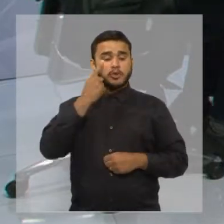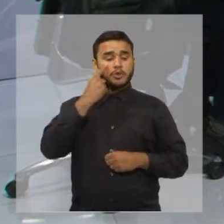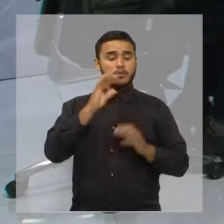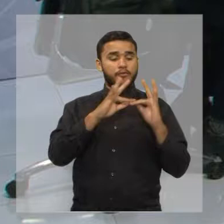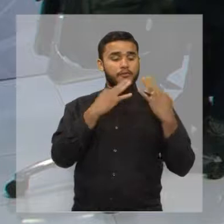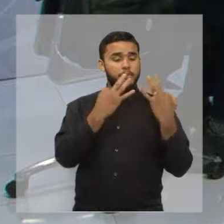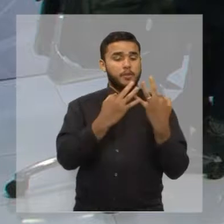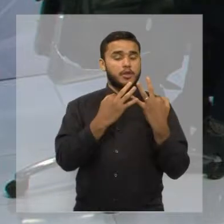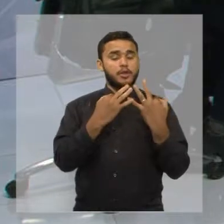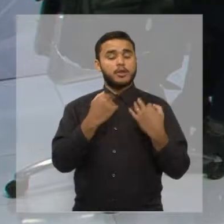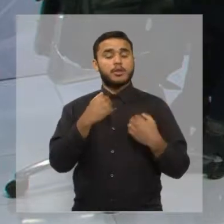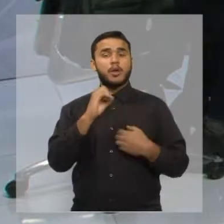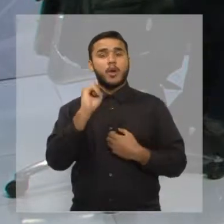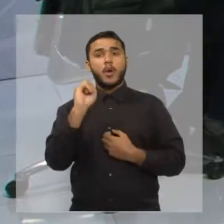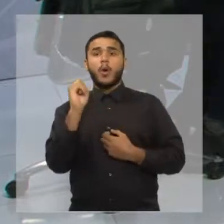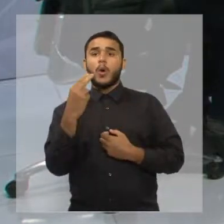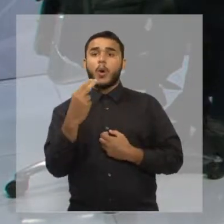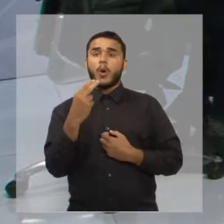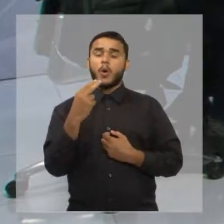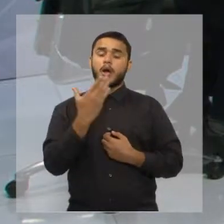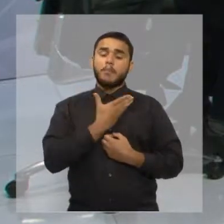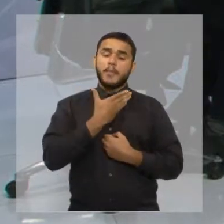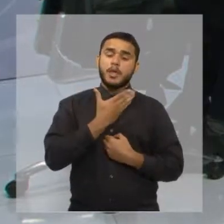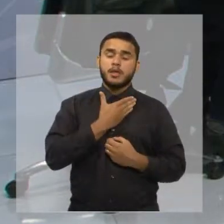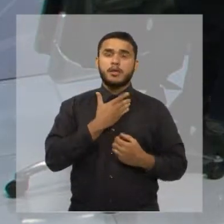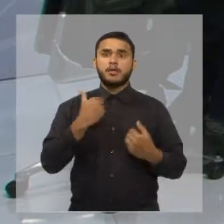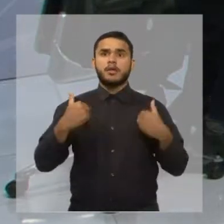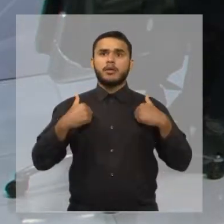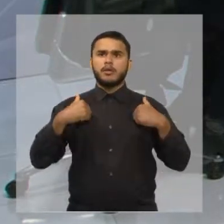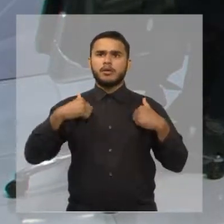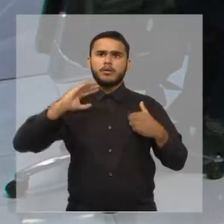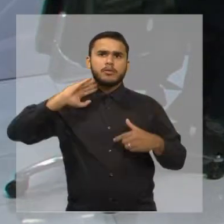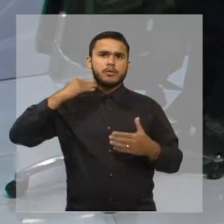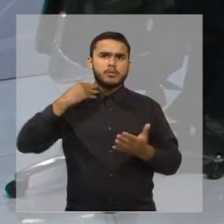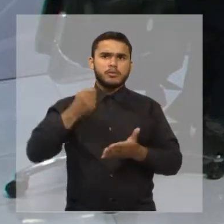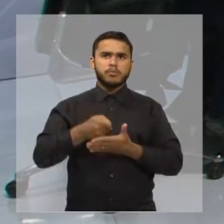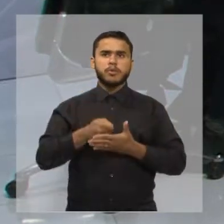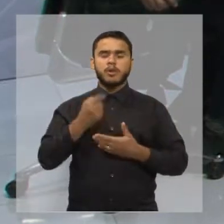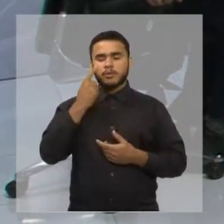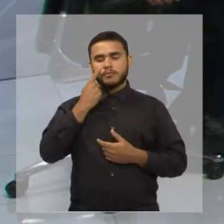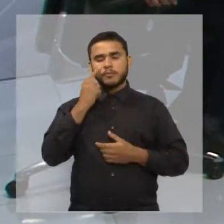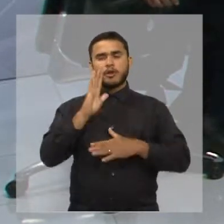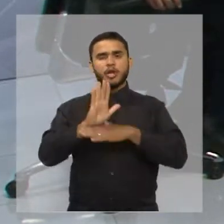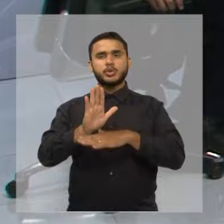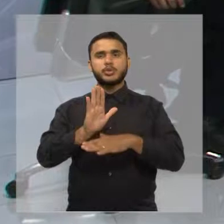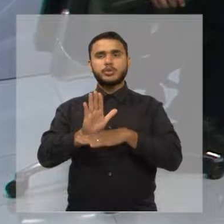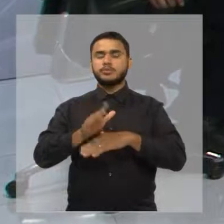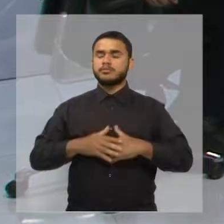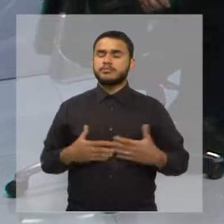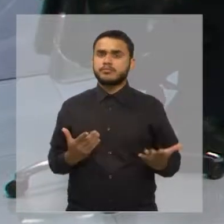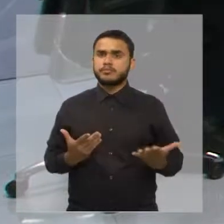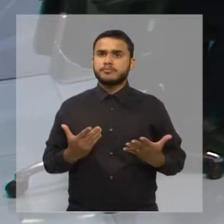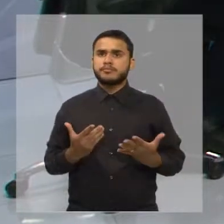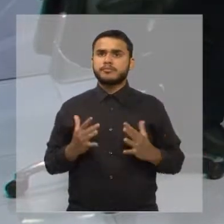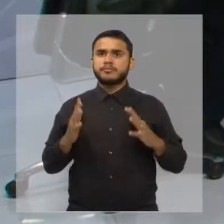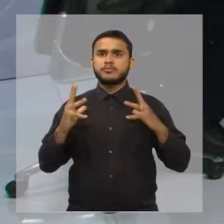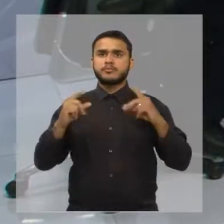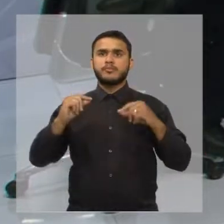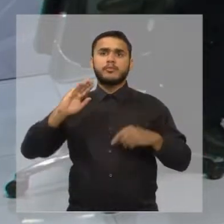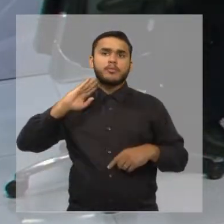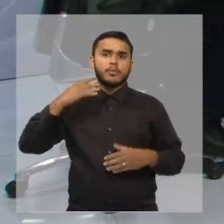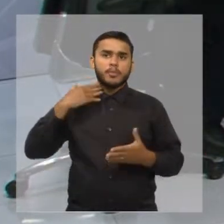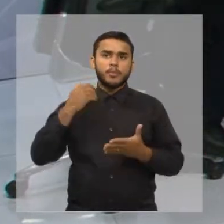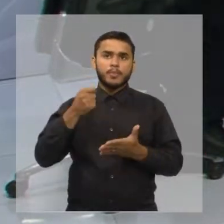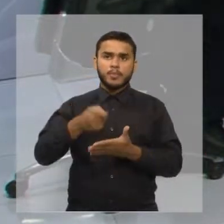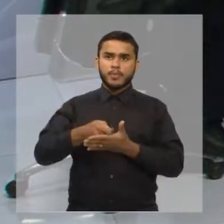pré-julgamento. Os ministros, quase todos, eu acho que com exceção de Celso de Mello e Rosa Weber, que